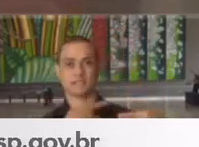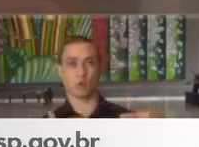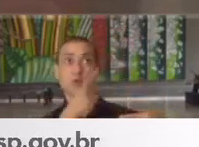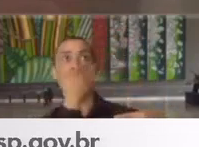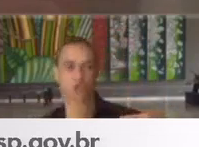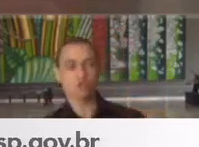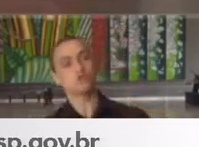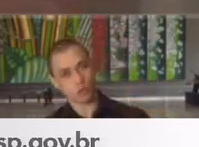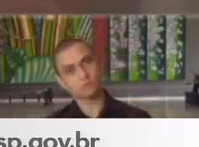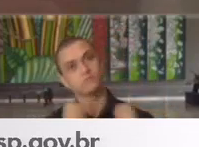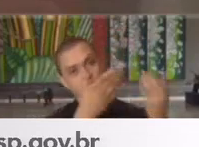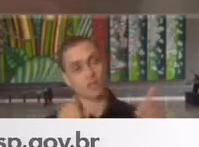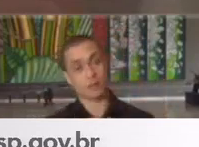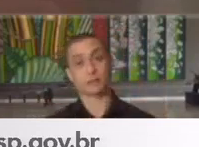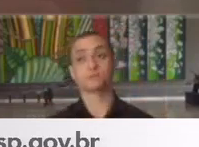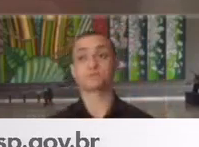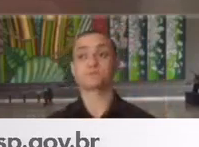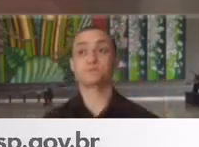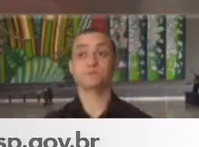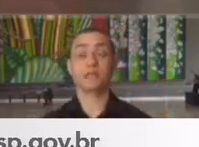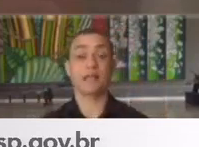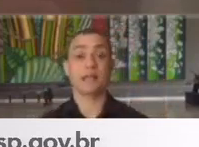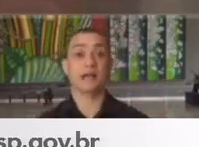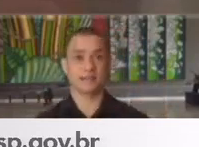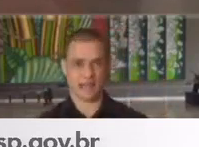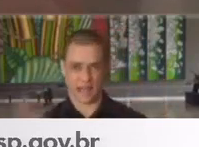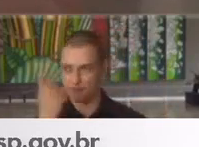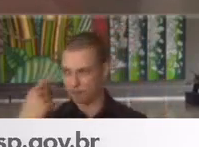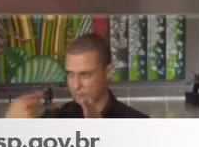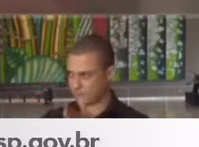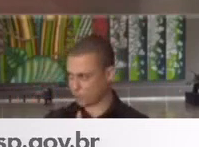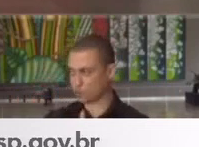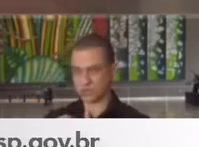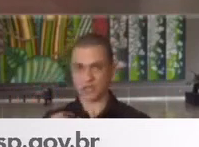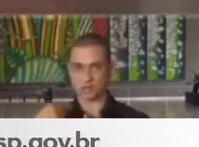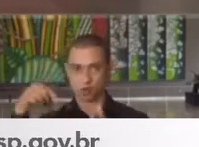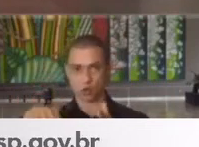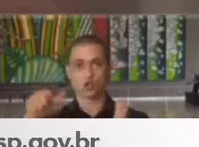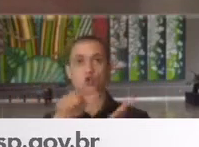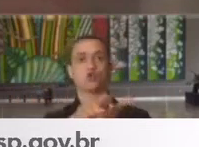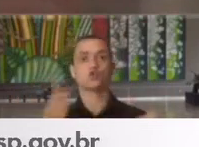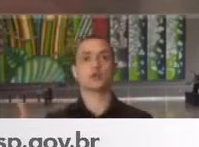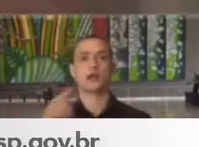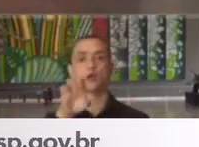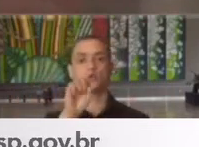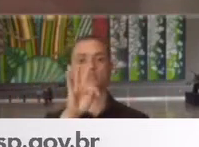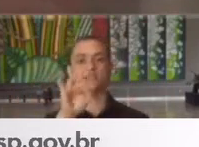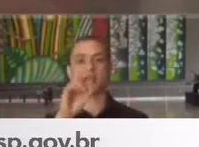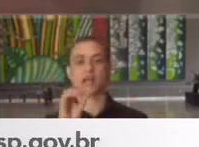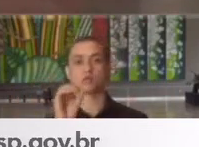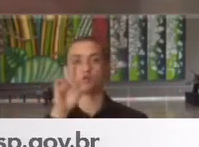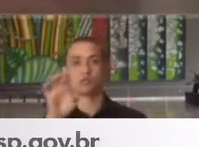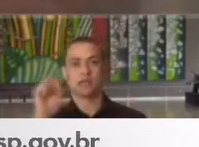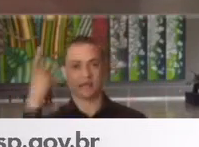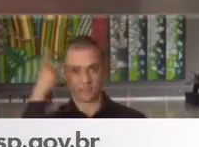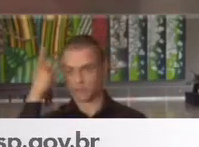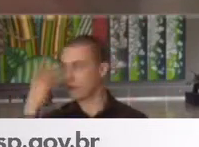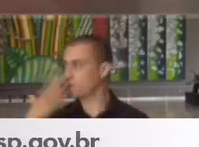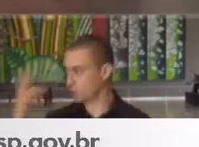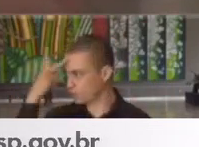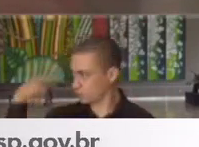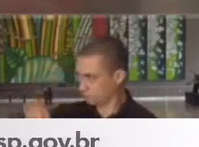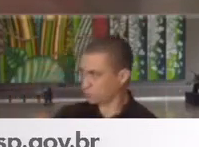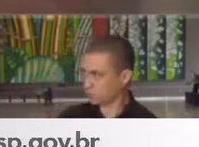Saúde. Antes de passar a primeira pergunta ao veículo de comunicação, que é o Jornal Estado de São Paulo, peço que o Bruno Ribeiro já se posicione ali